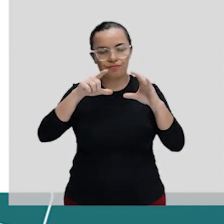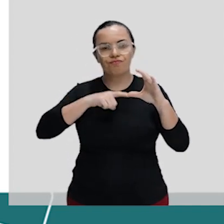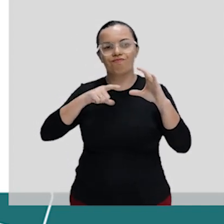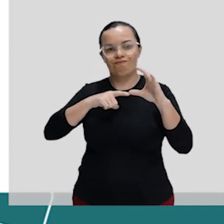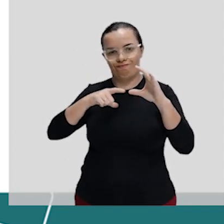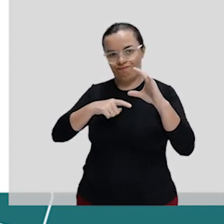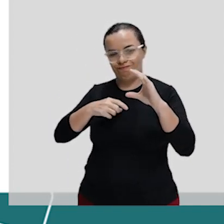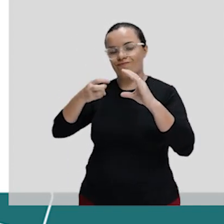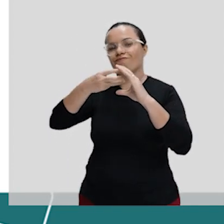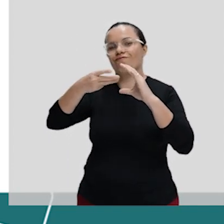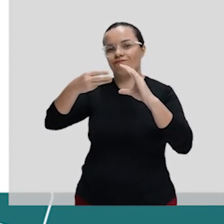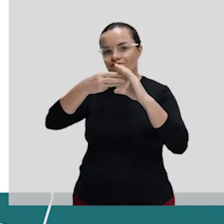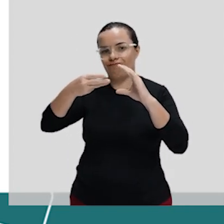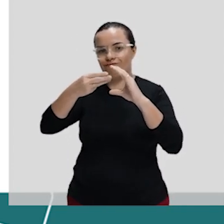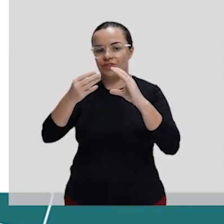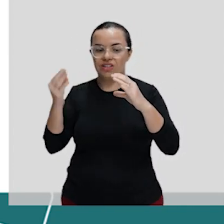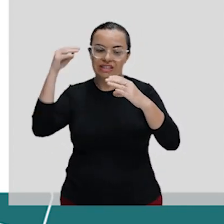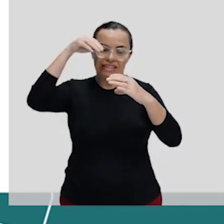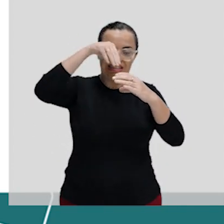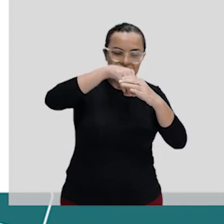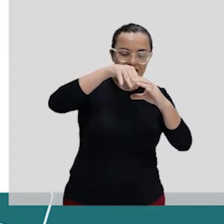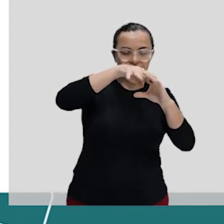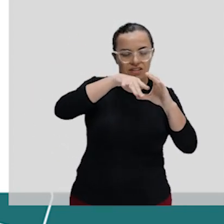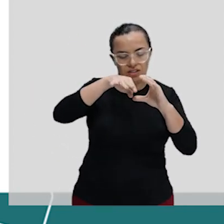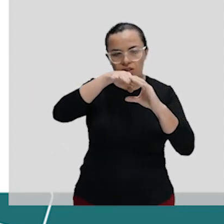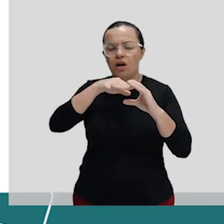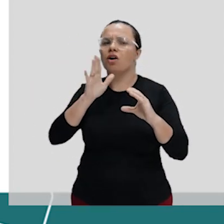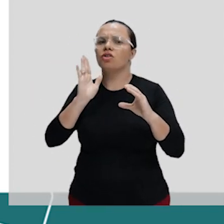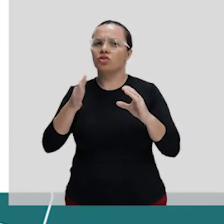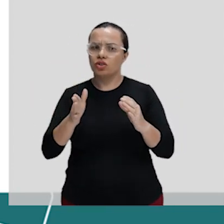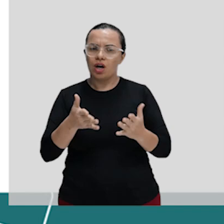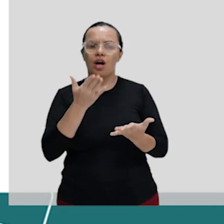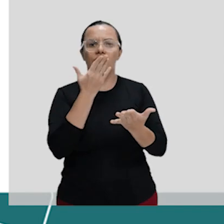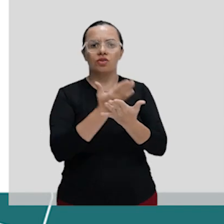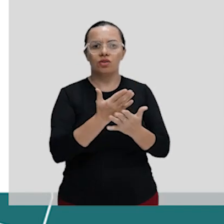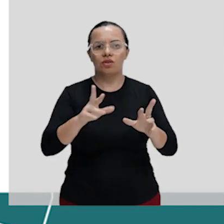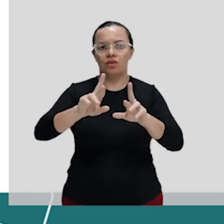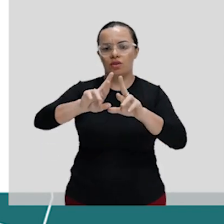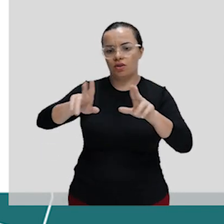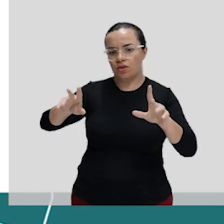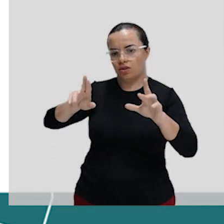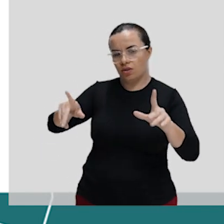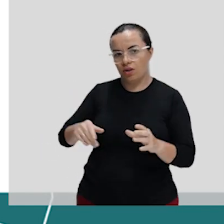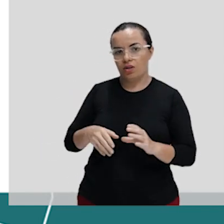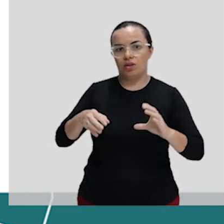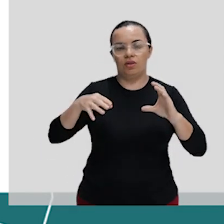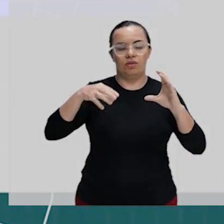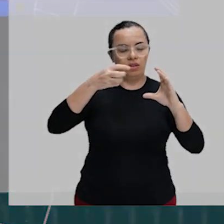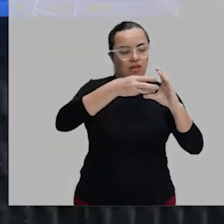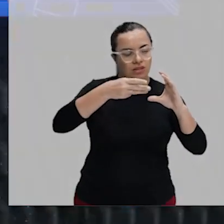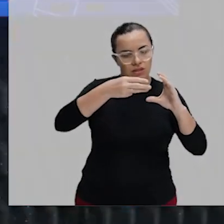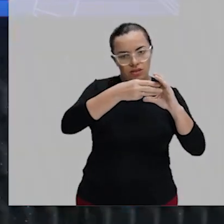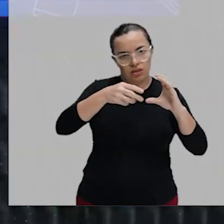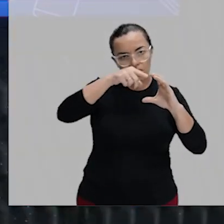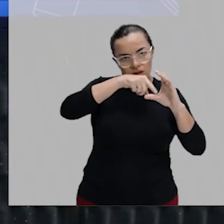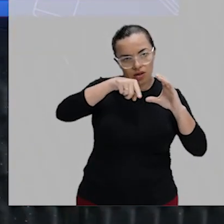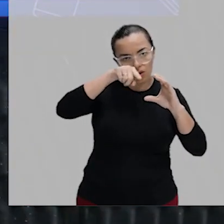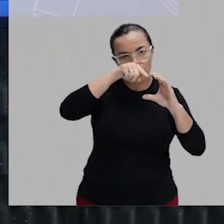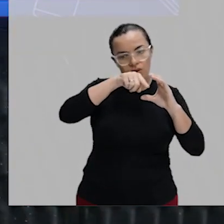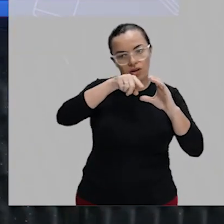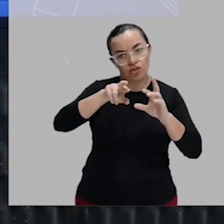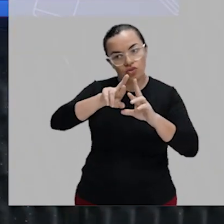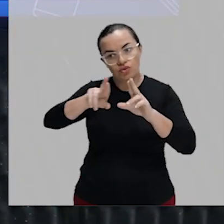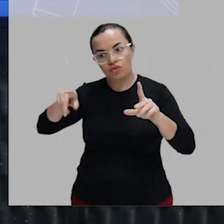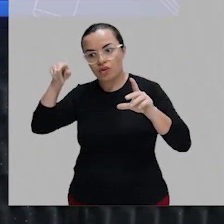célula. Nós já estudamos as diferenças entre a célula procariótica e a célula eucariótica.